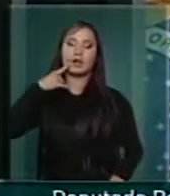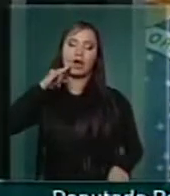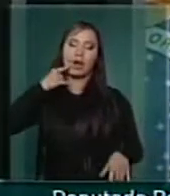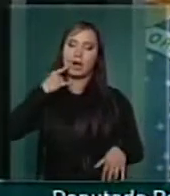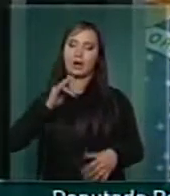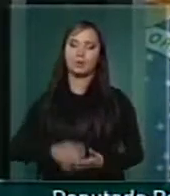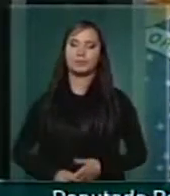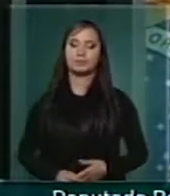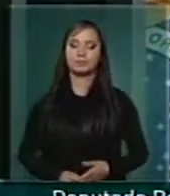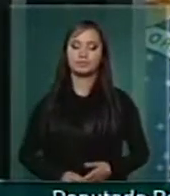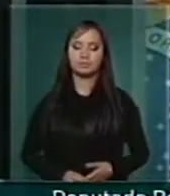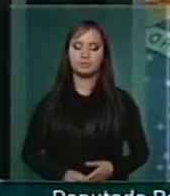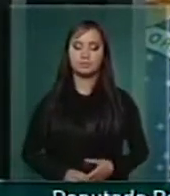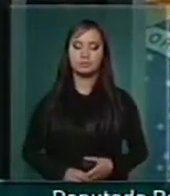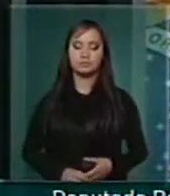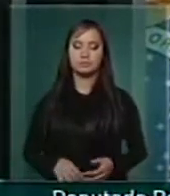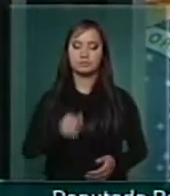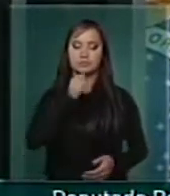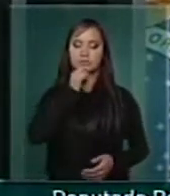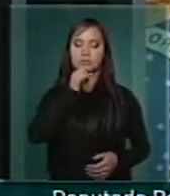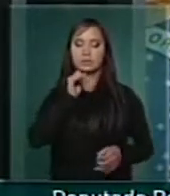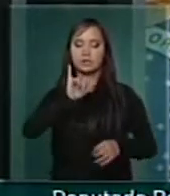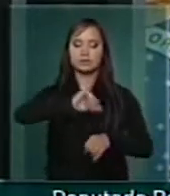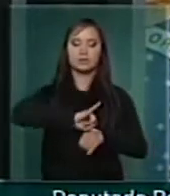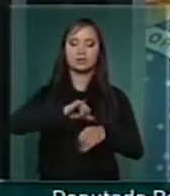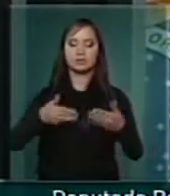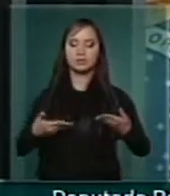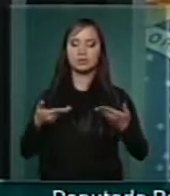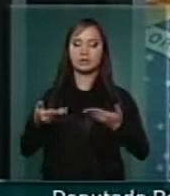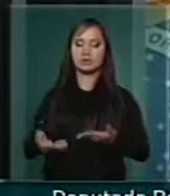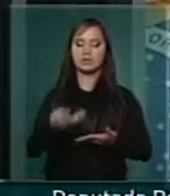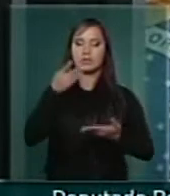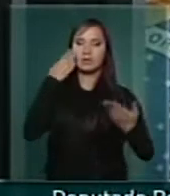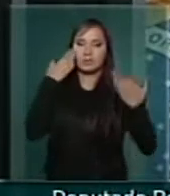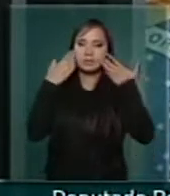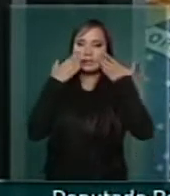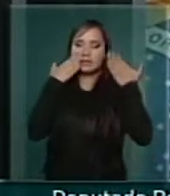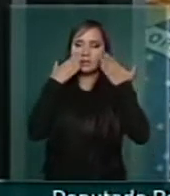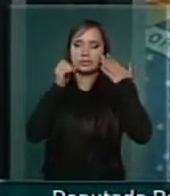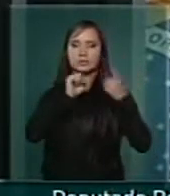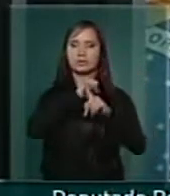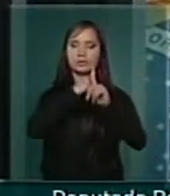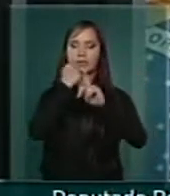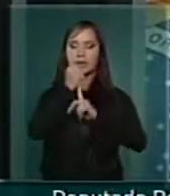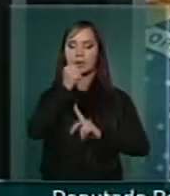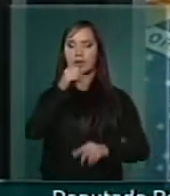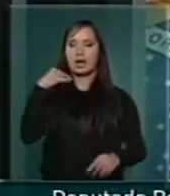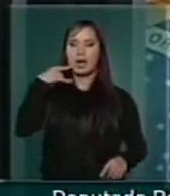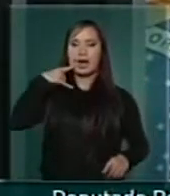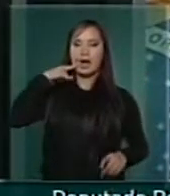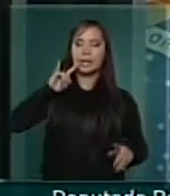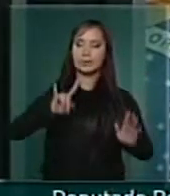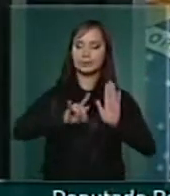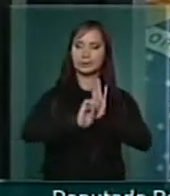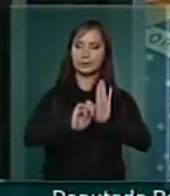hospitalares, como os centros de atenção psicossocial, álcool e drogas. Além